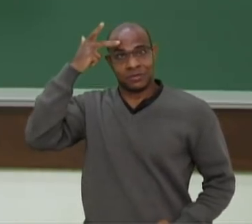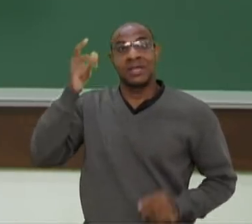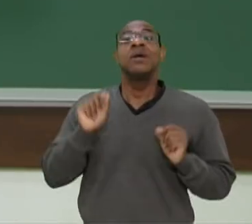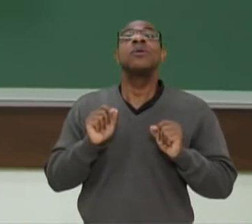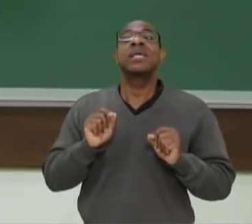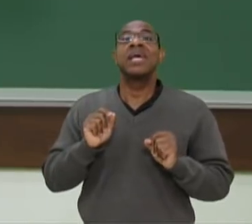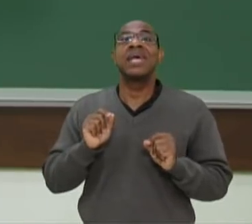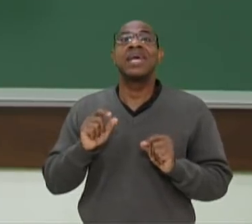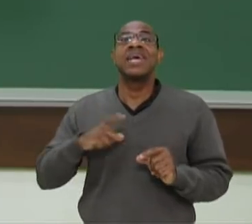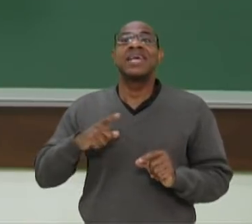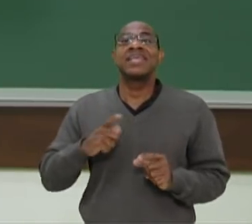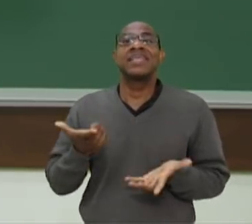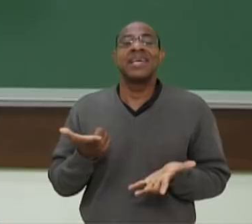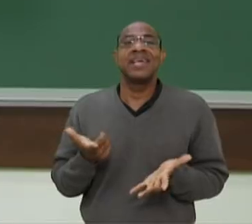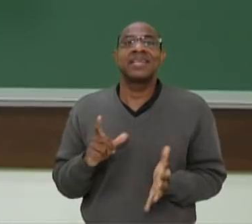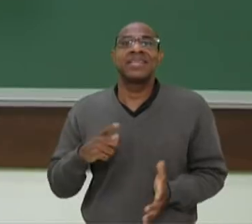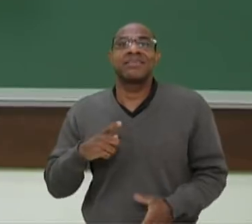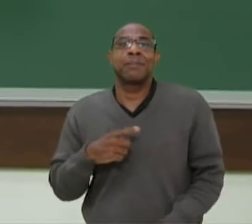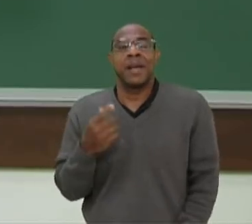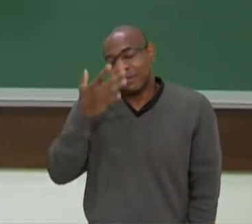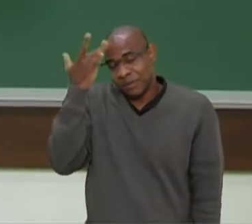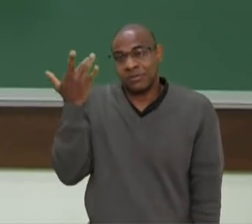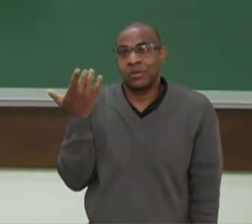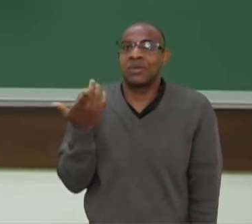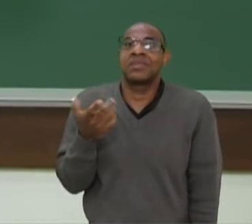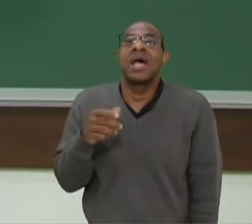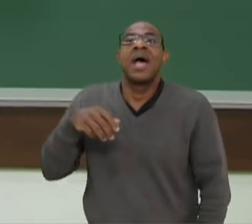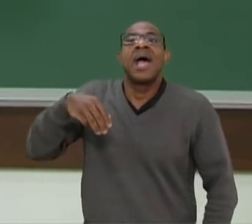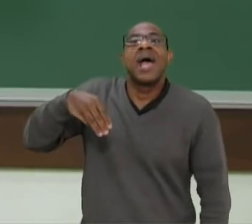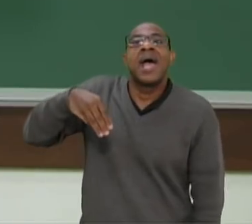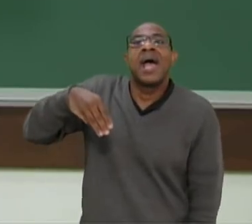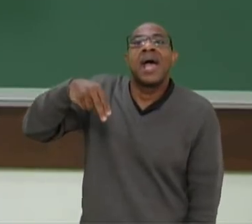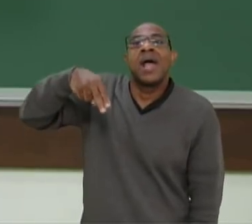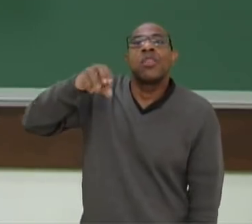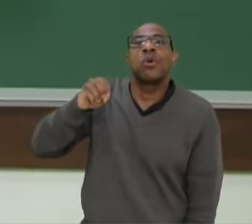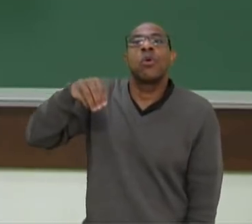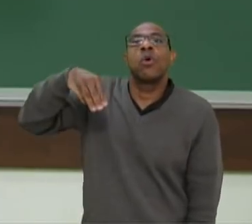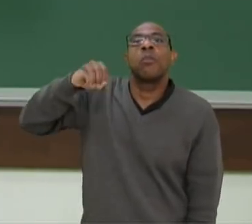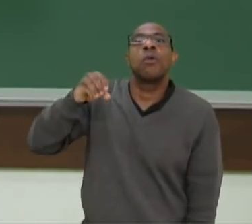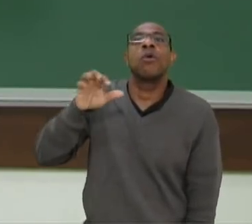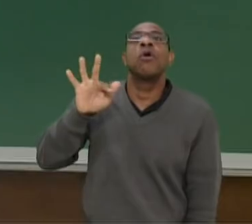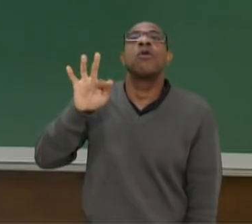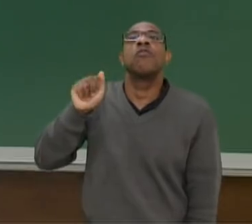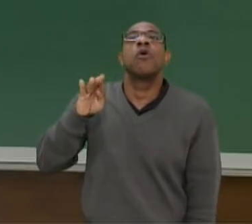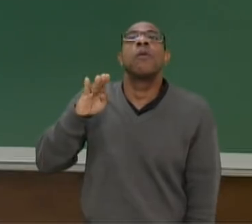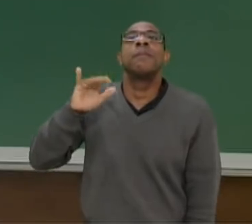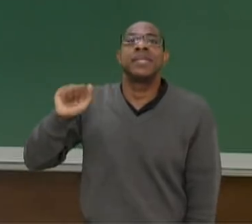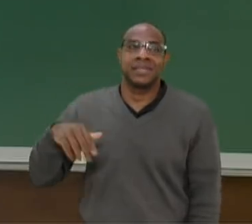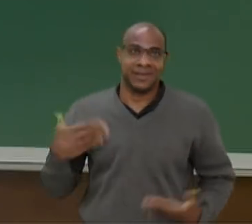nomofóbicas, nomofobia, que você pode citar no seu texto também.